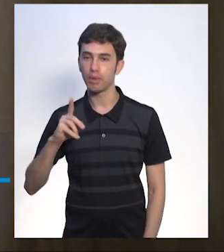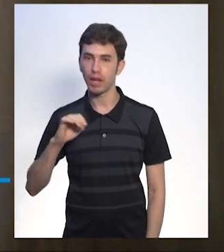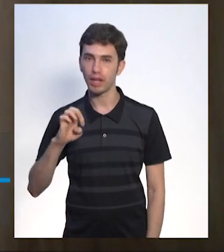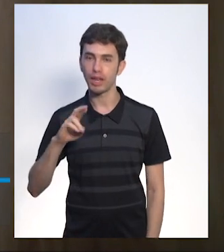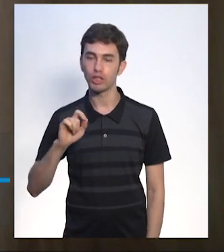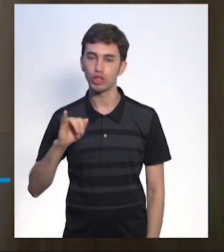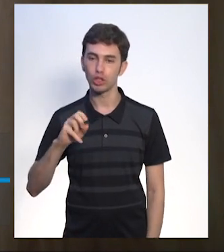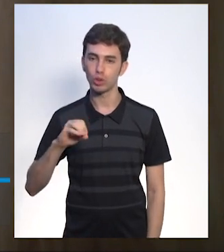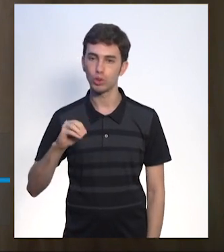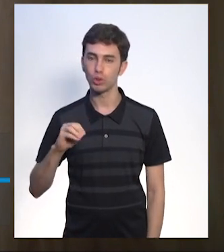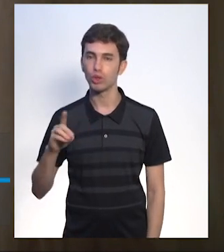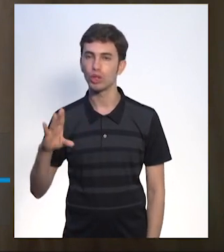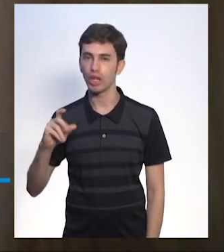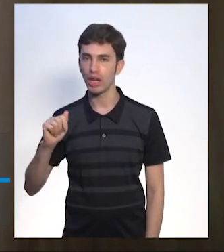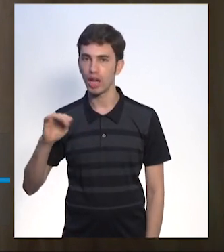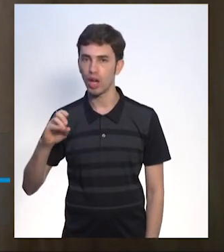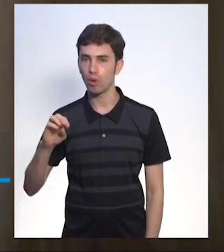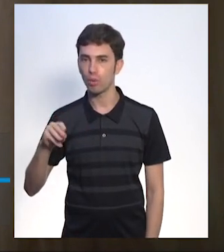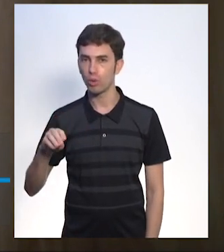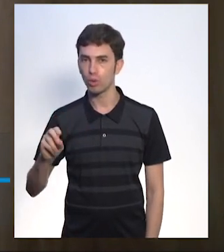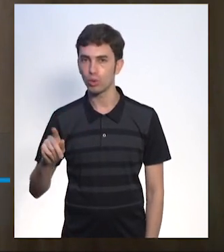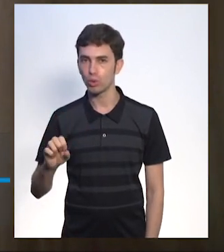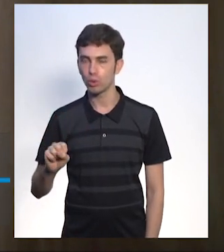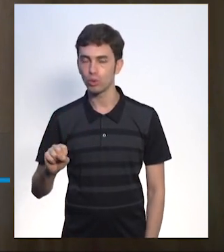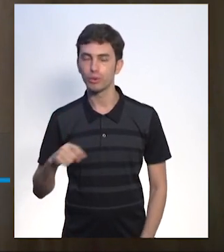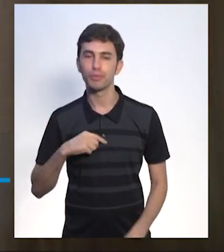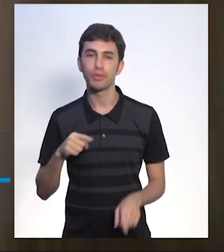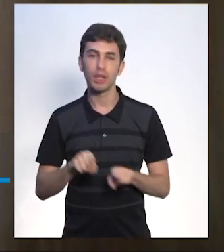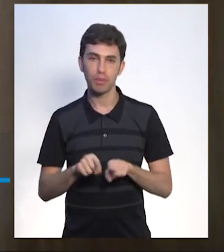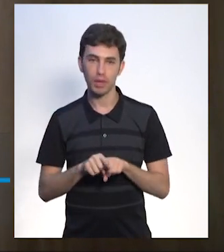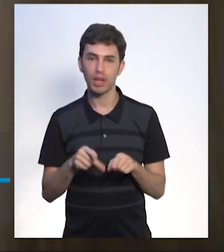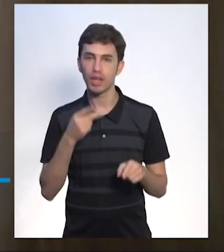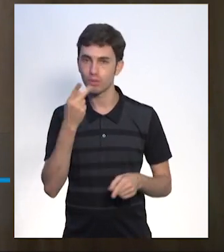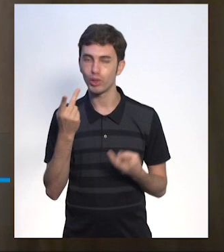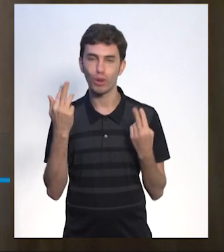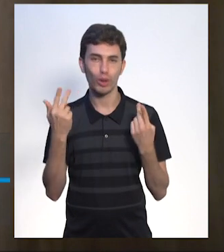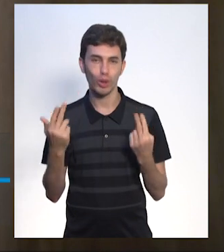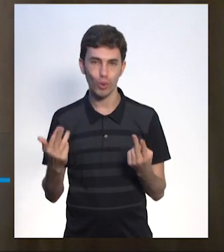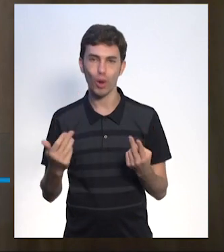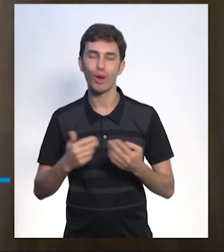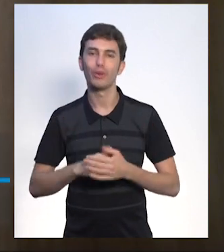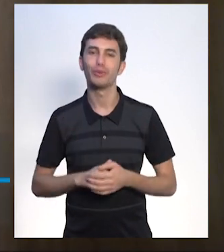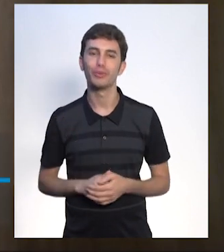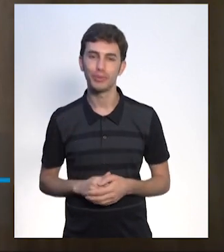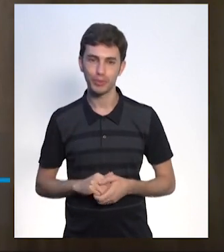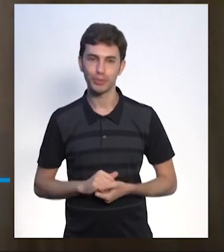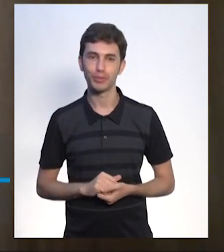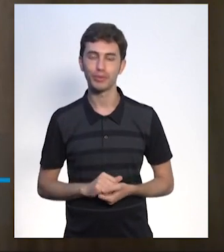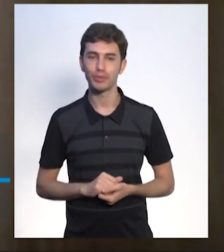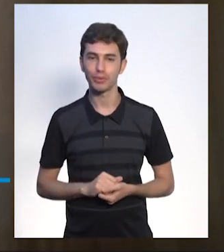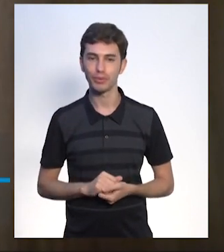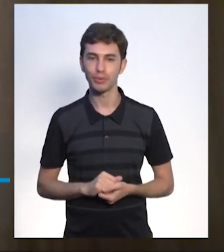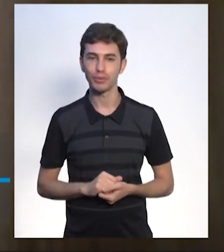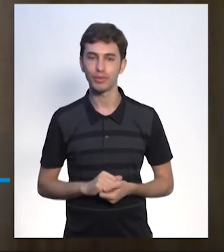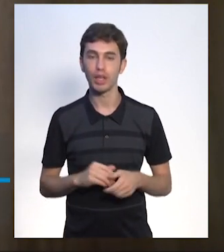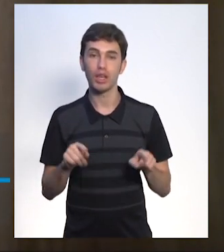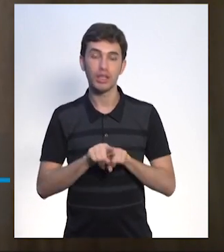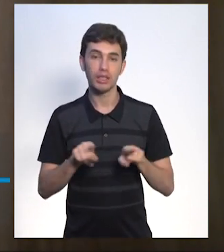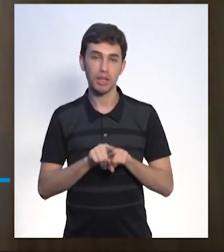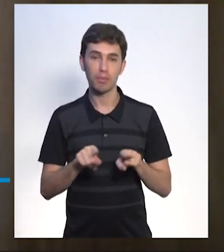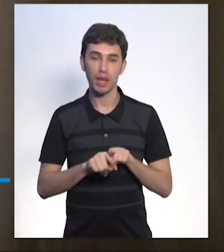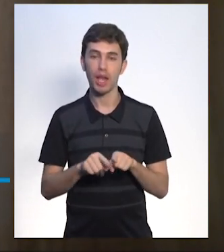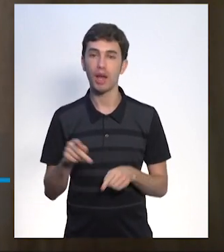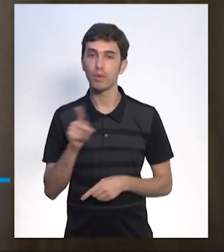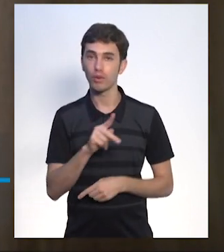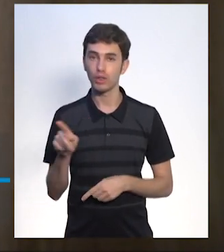também respondeu quadrado, losango, retângulo, triângulo, trapézio e pentágono, assim como os alunos da